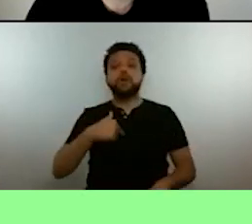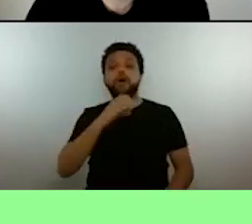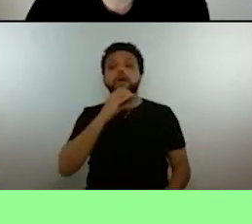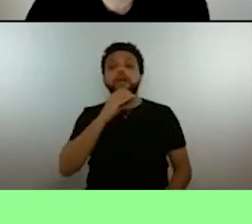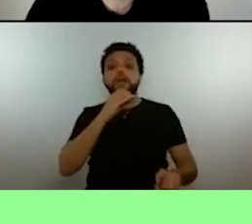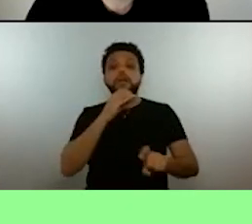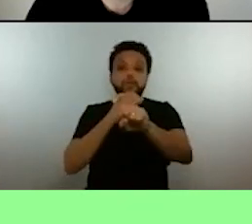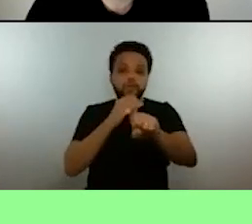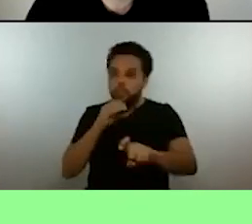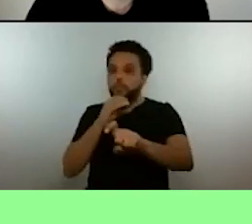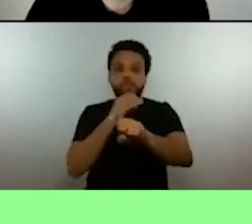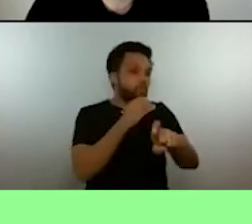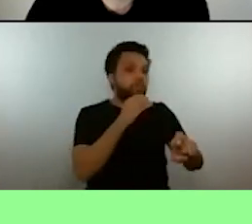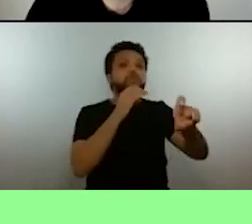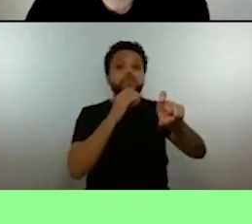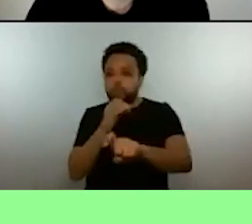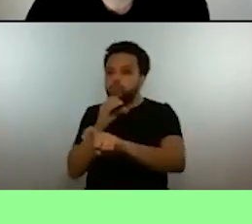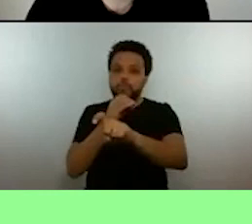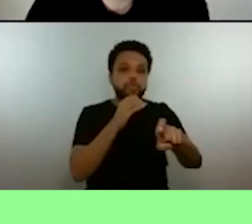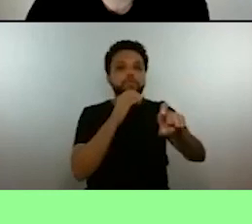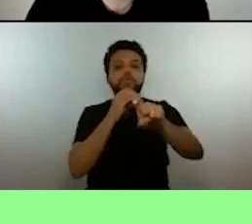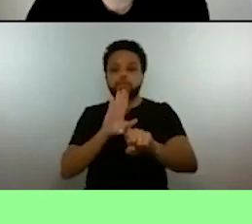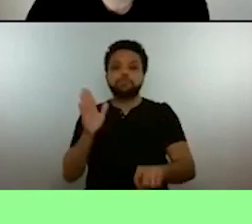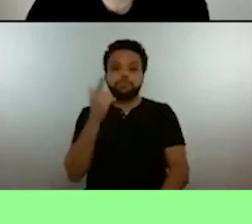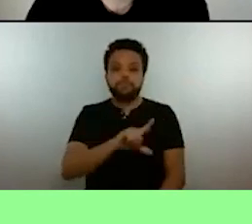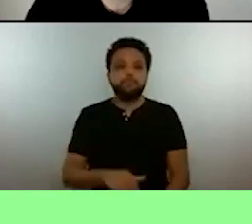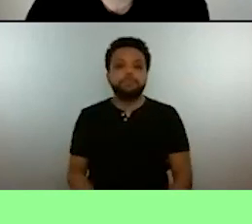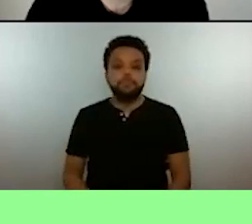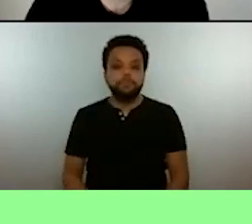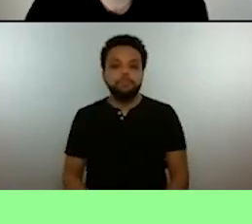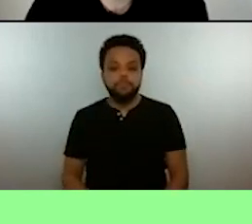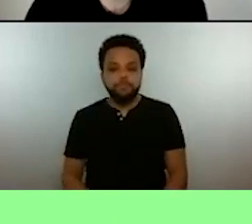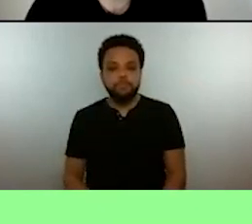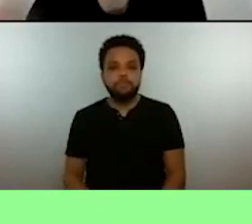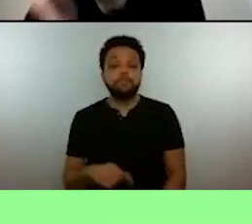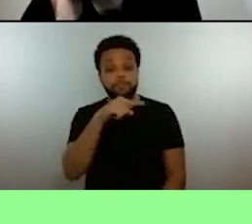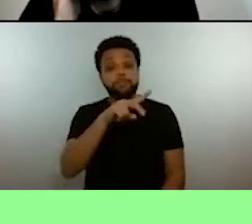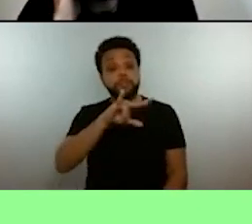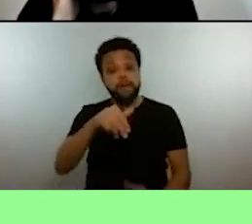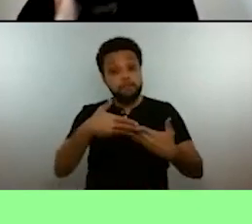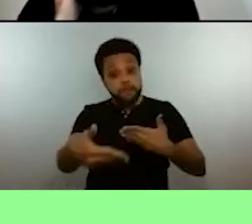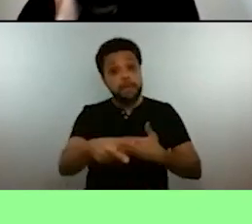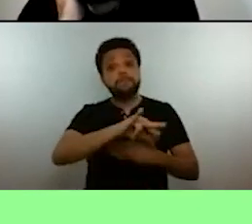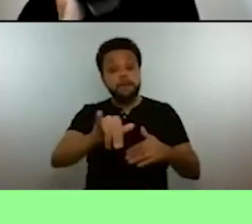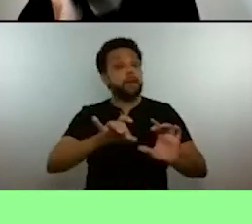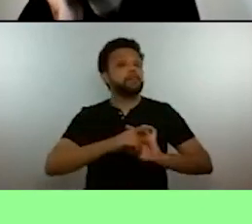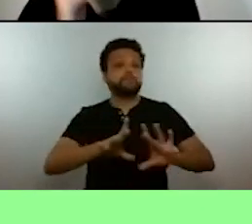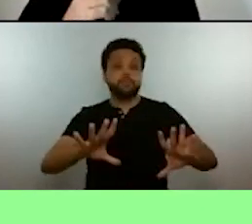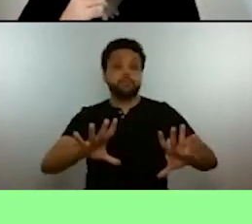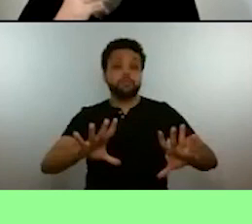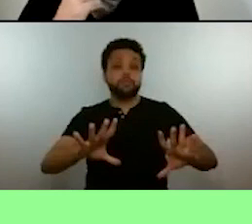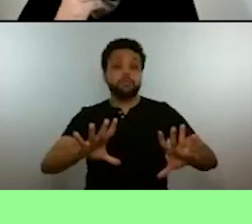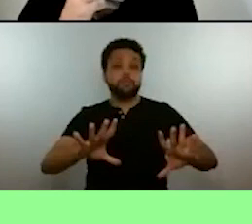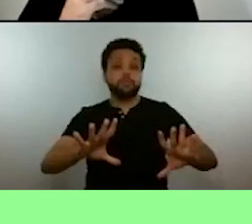áudios do plugin. E esse plugin em breve vai estar disponível para todo mundo. A gente